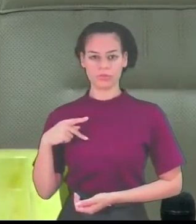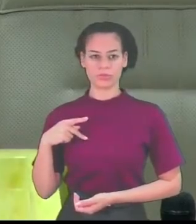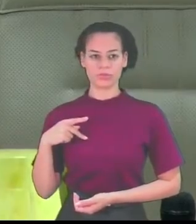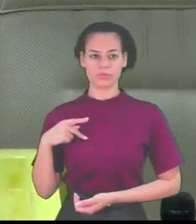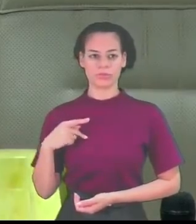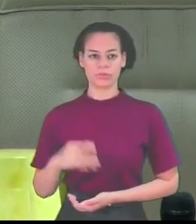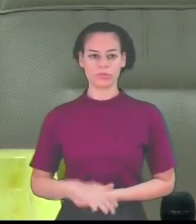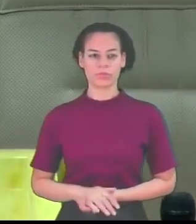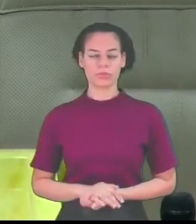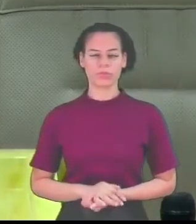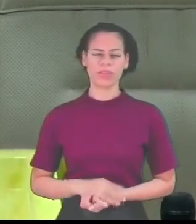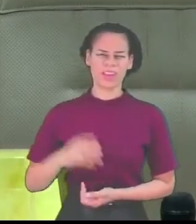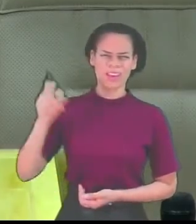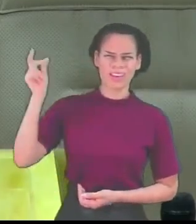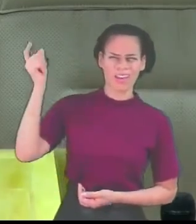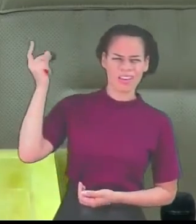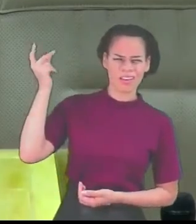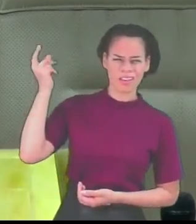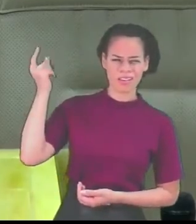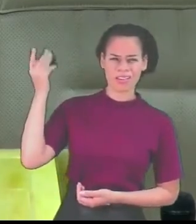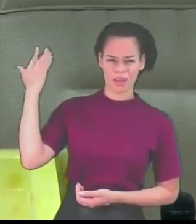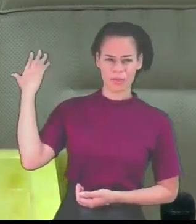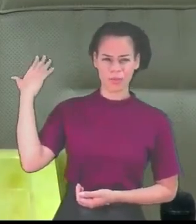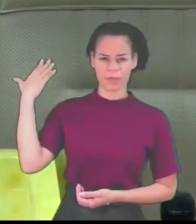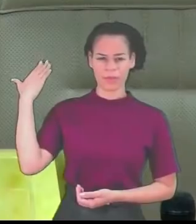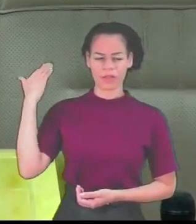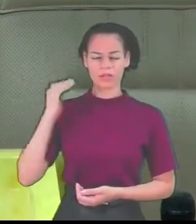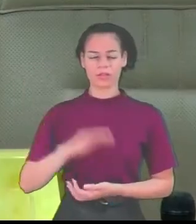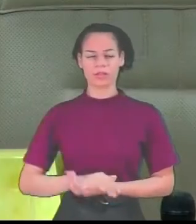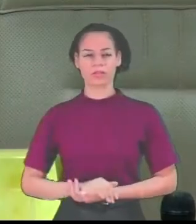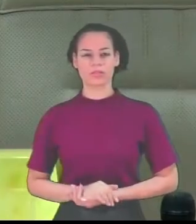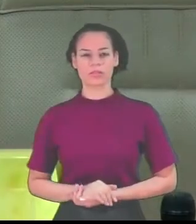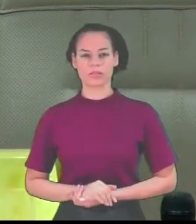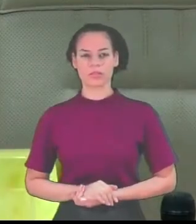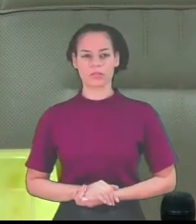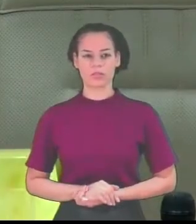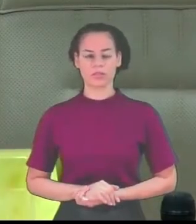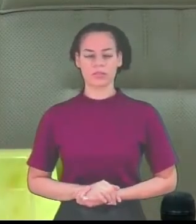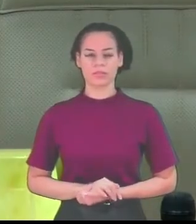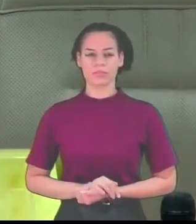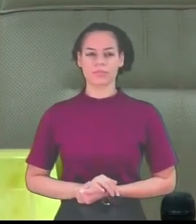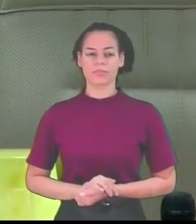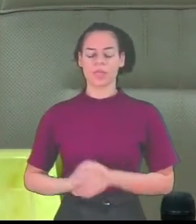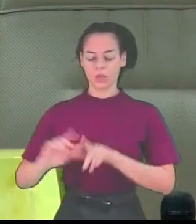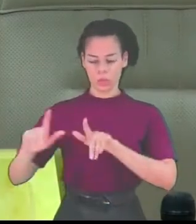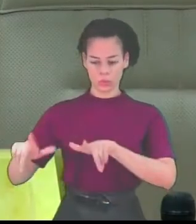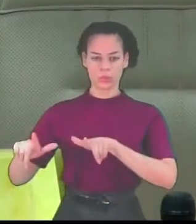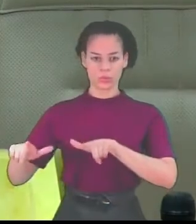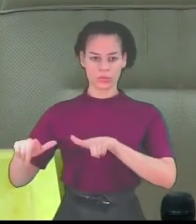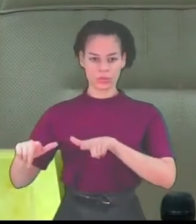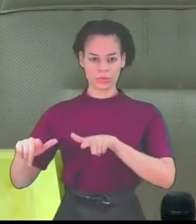o que muito tempo passado já está em um campo